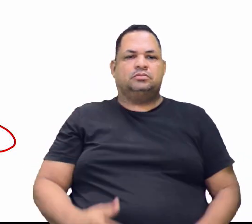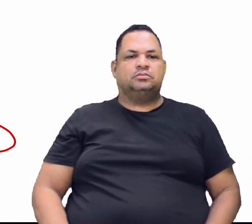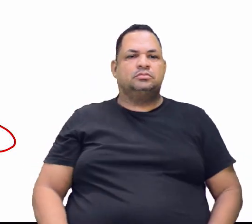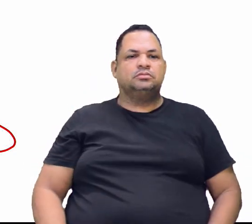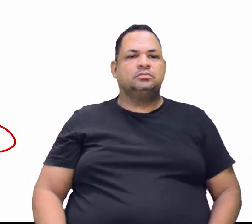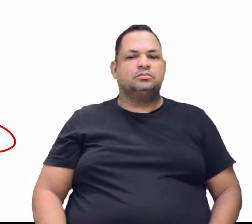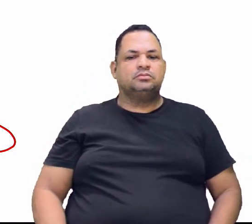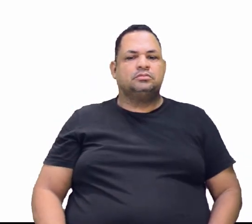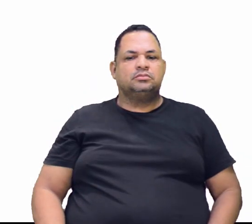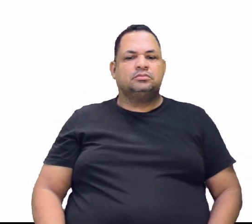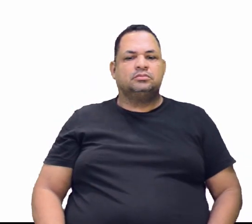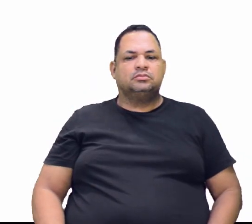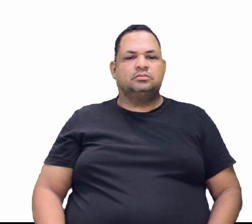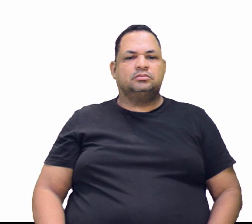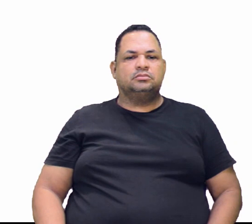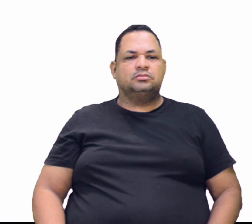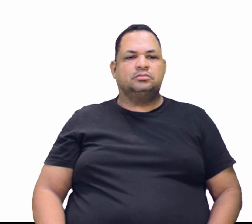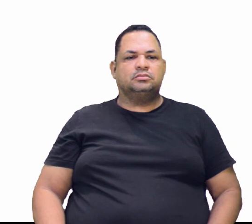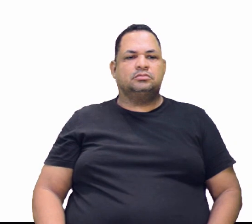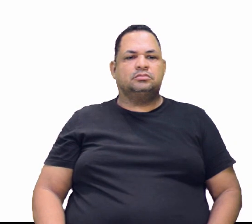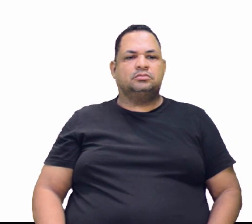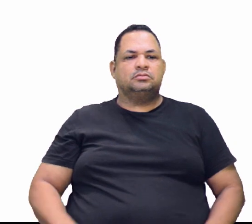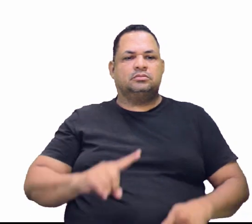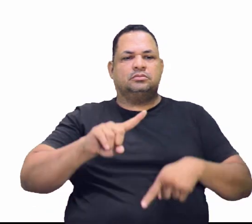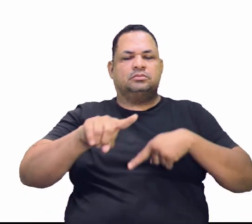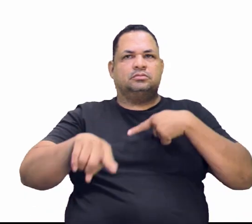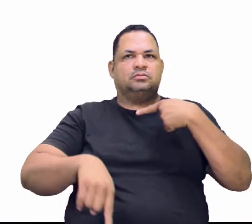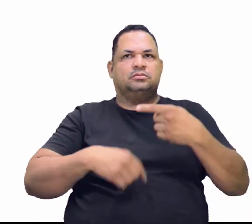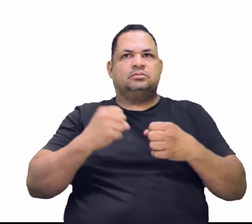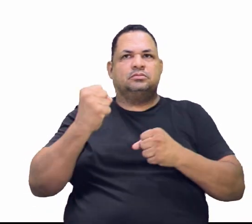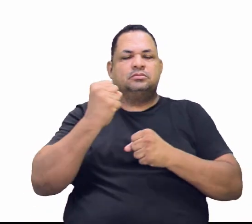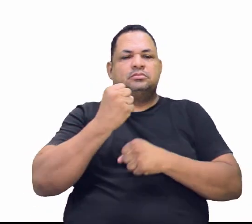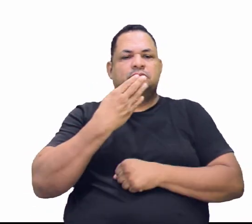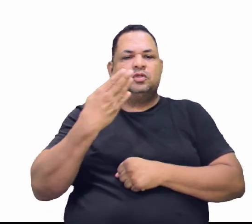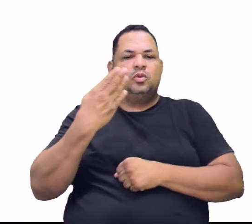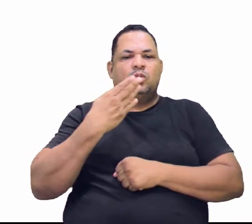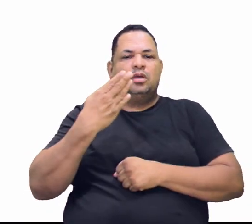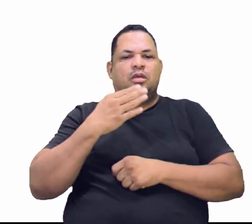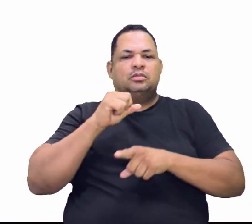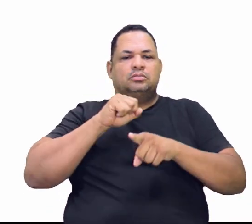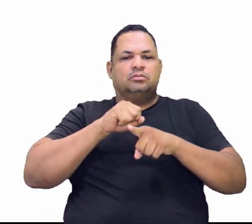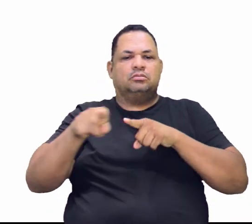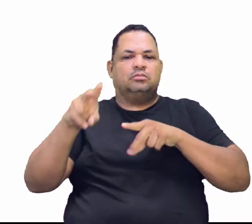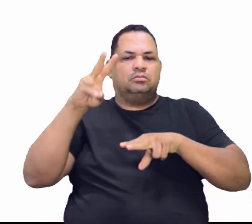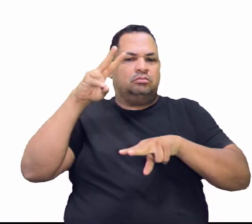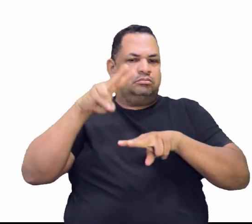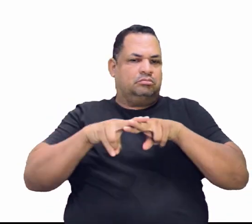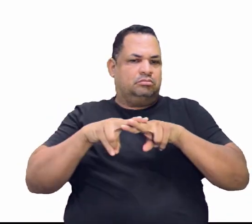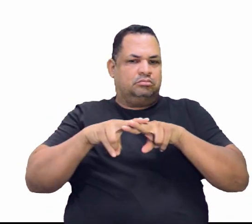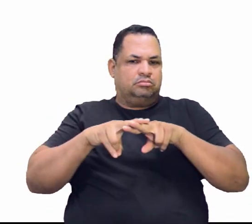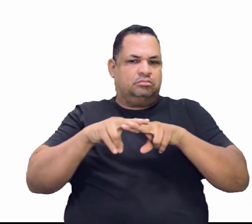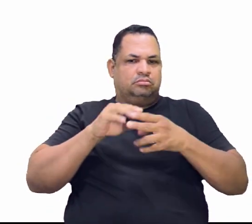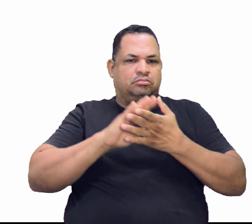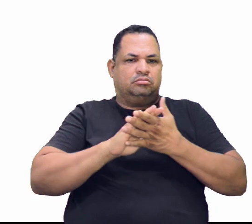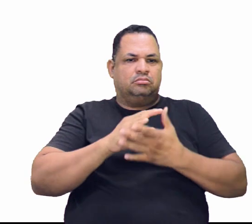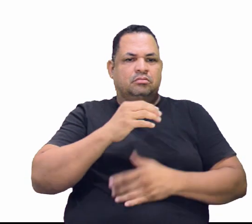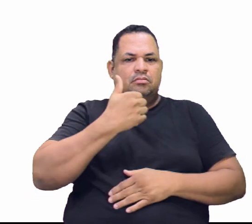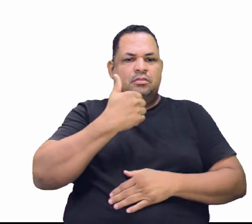registros. Olha só, após 4 anos no exílio, que foi de